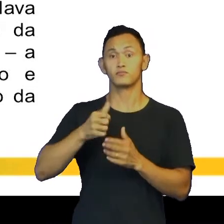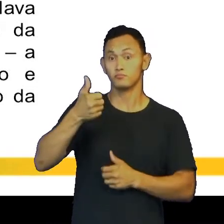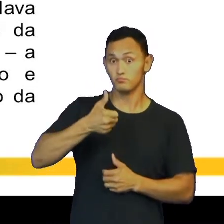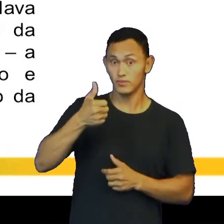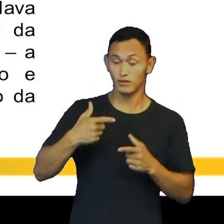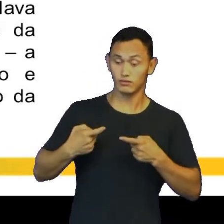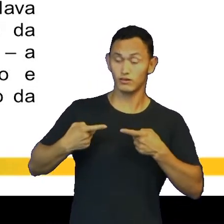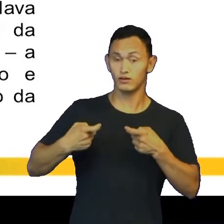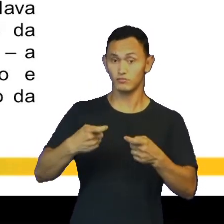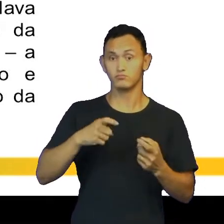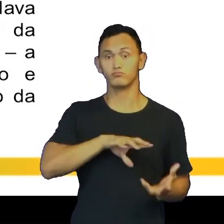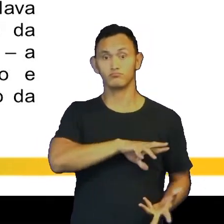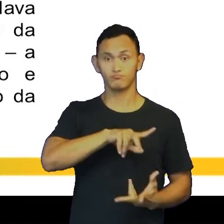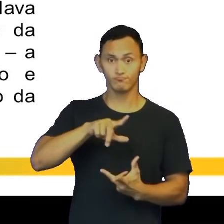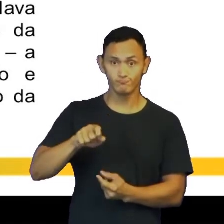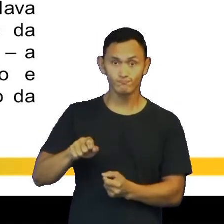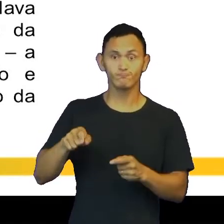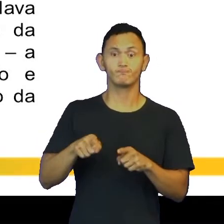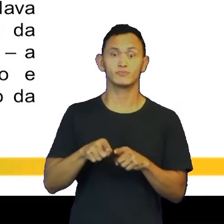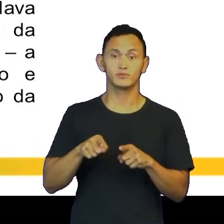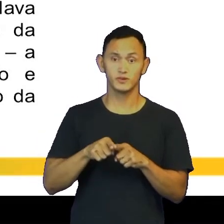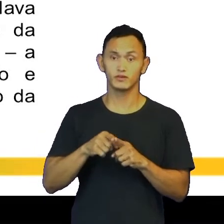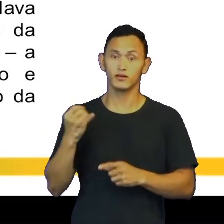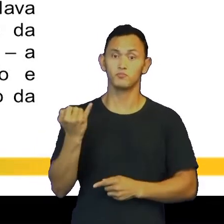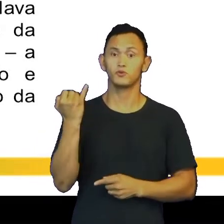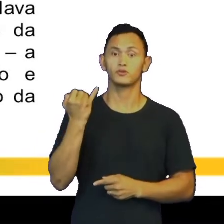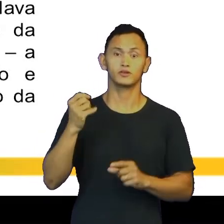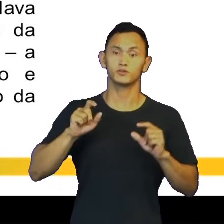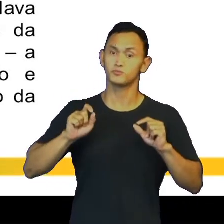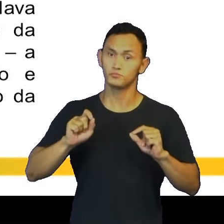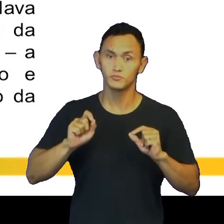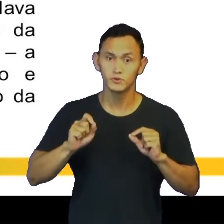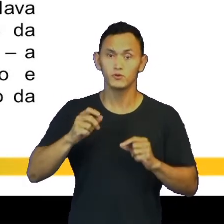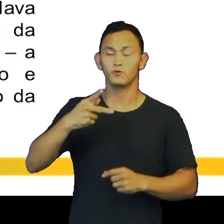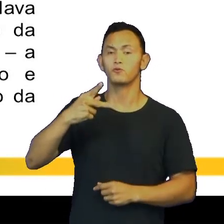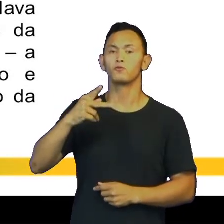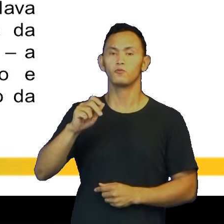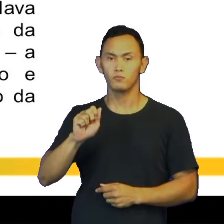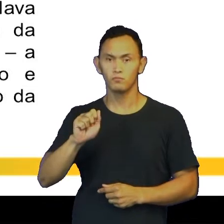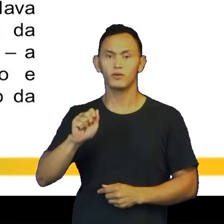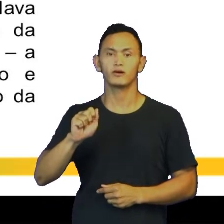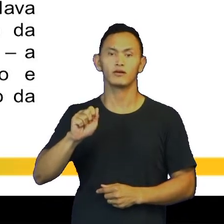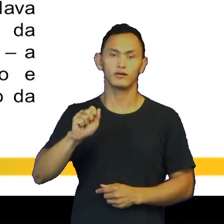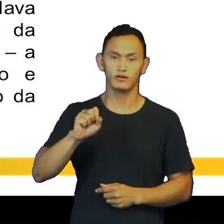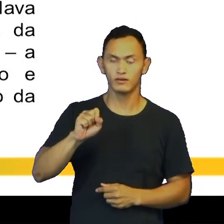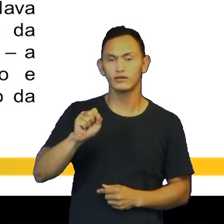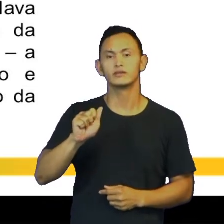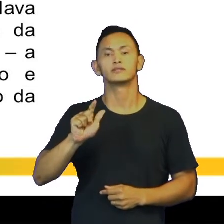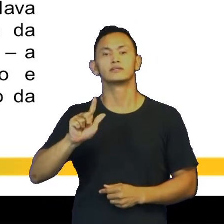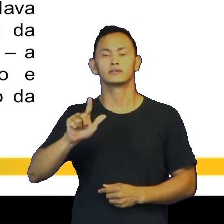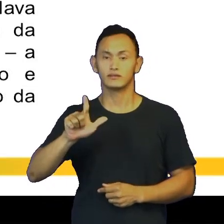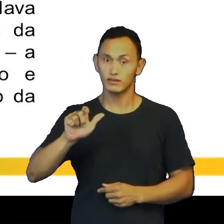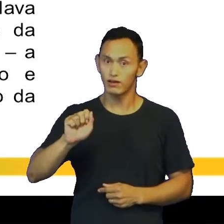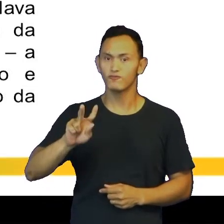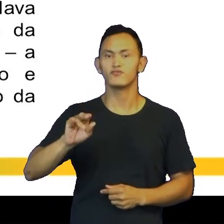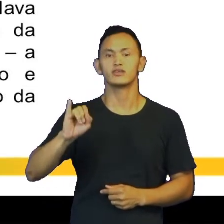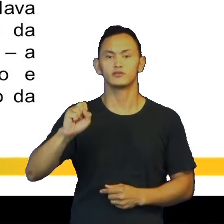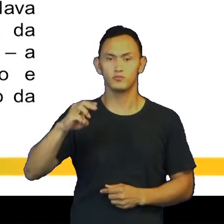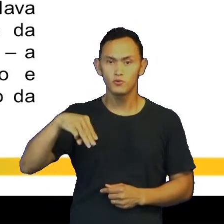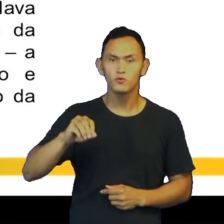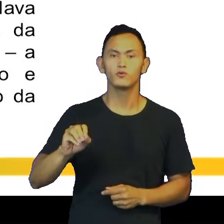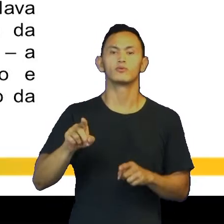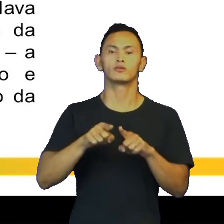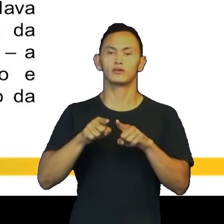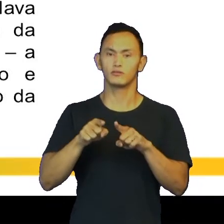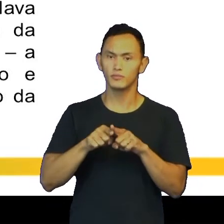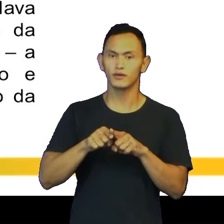né, que se destacam o pan-eslavismo e o pan-germanismo, né? O primeiro